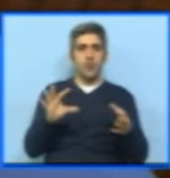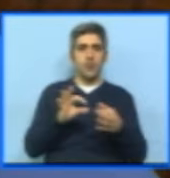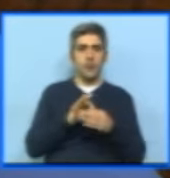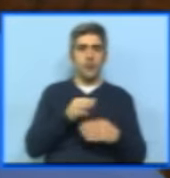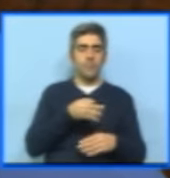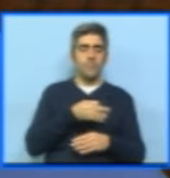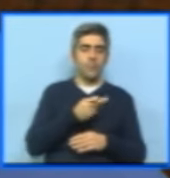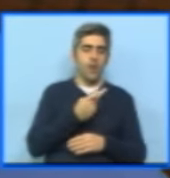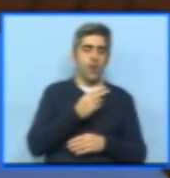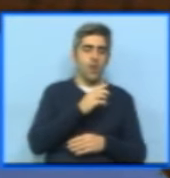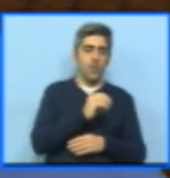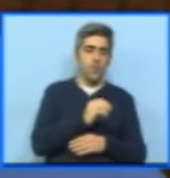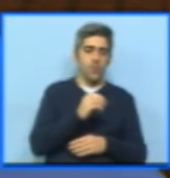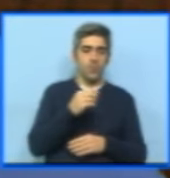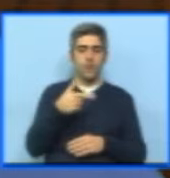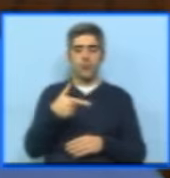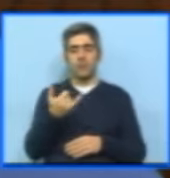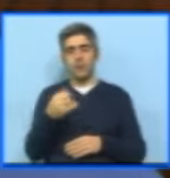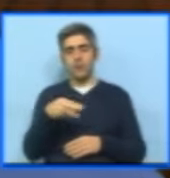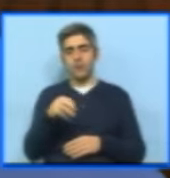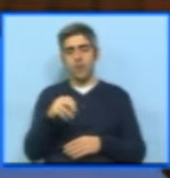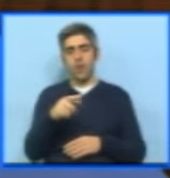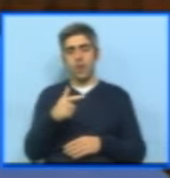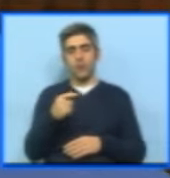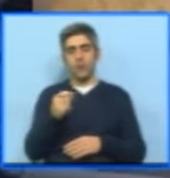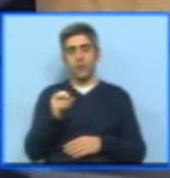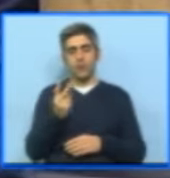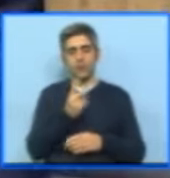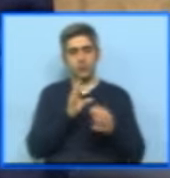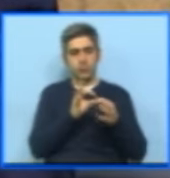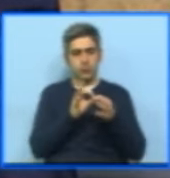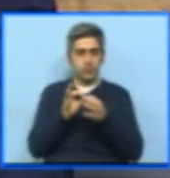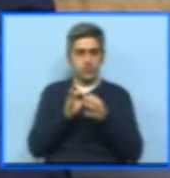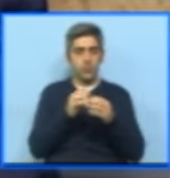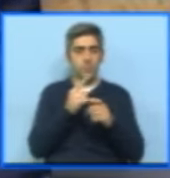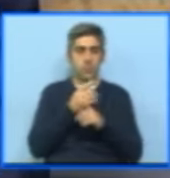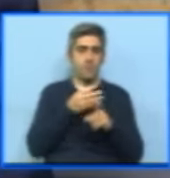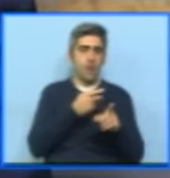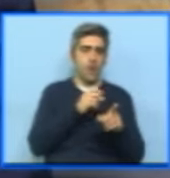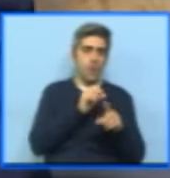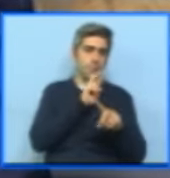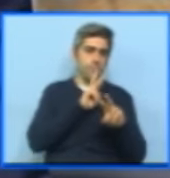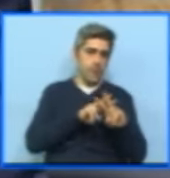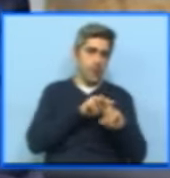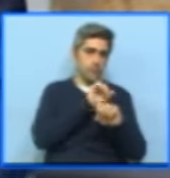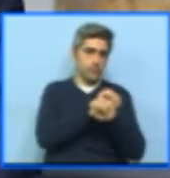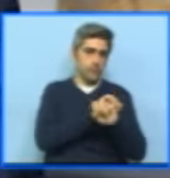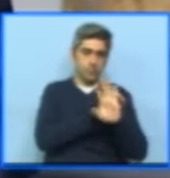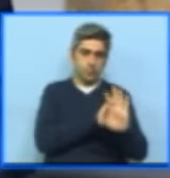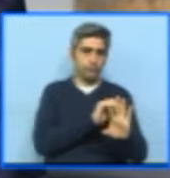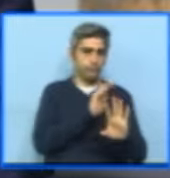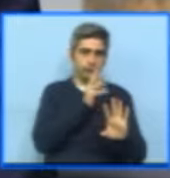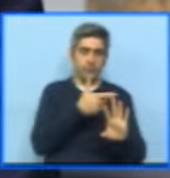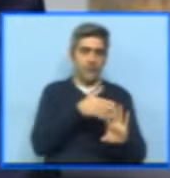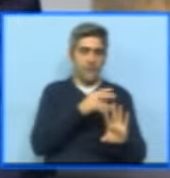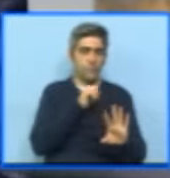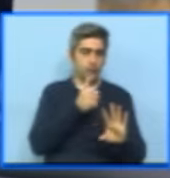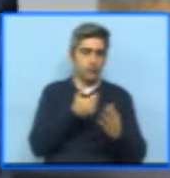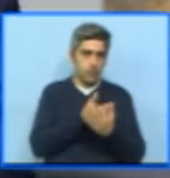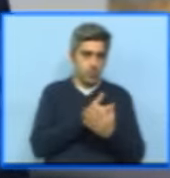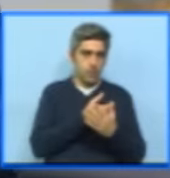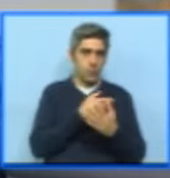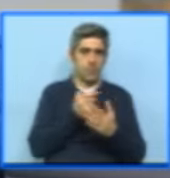e Timóteo. Há aqui uma cumplicidade, uma solidariedade. Paulo está preso, já não tem saída, sente que a morte está próxima